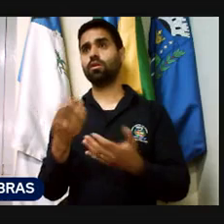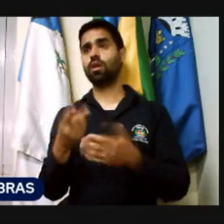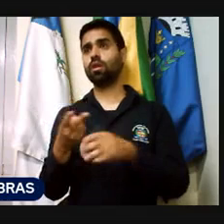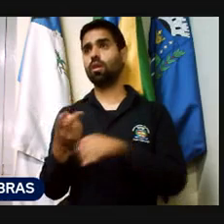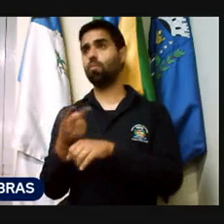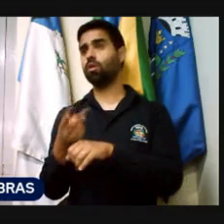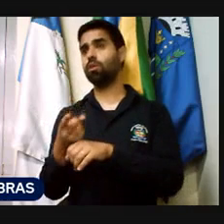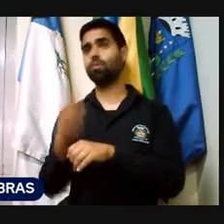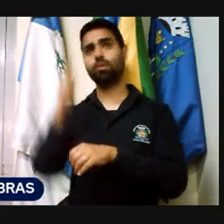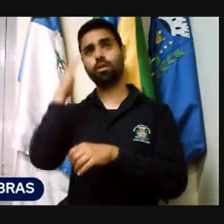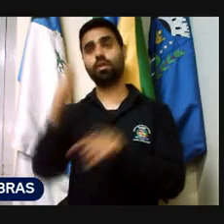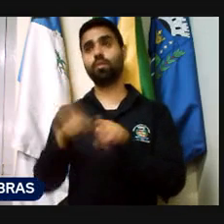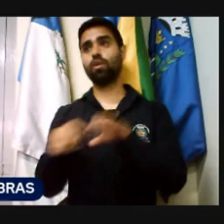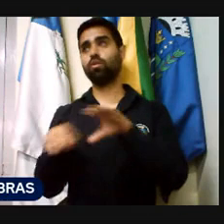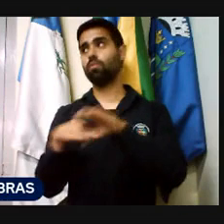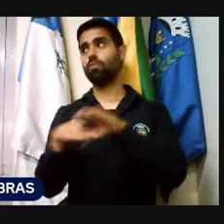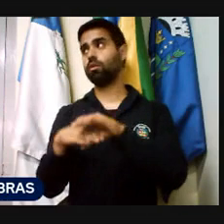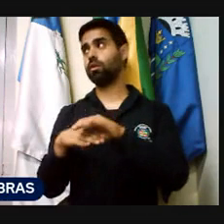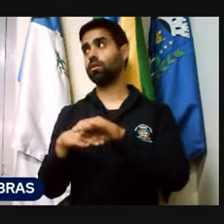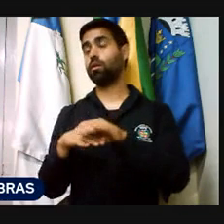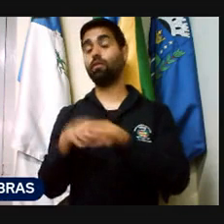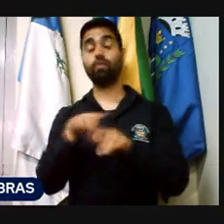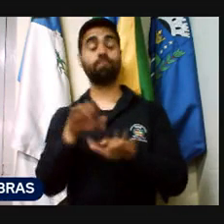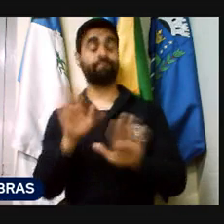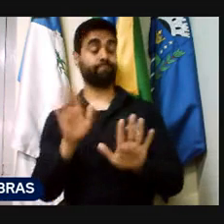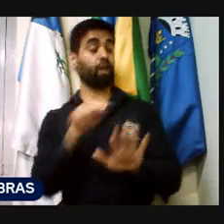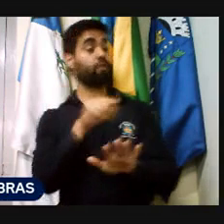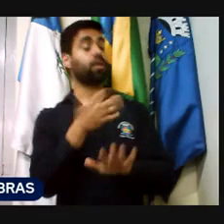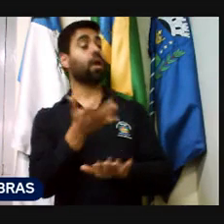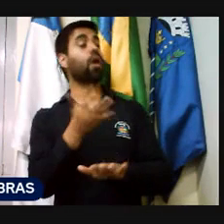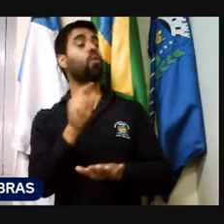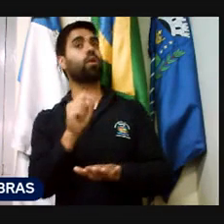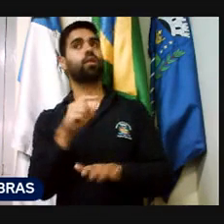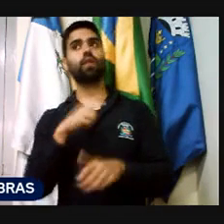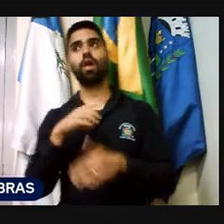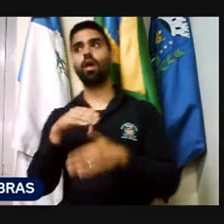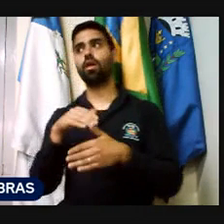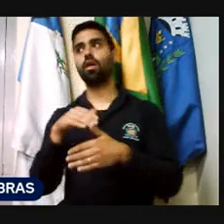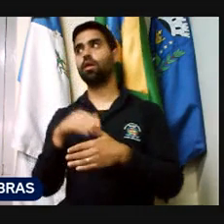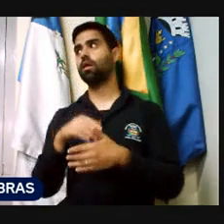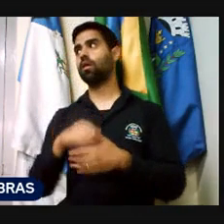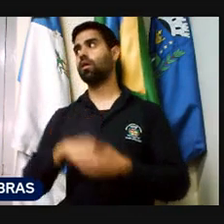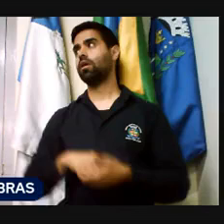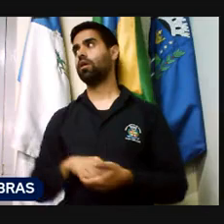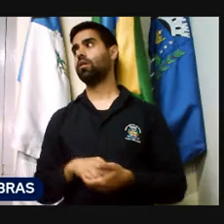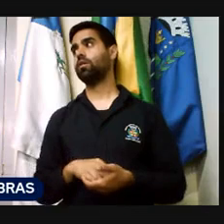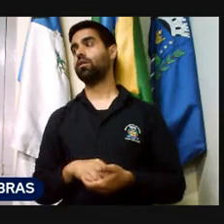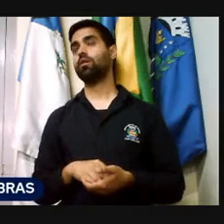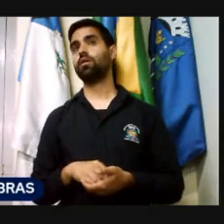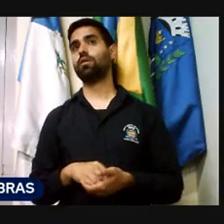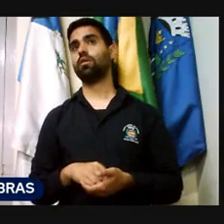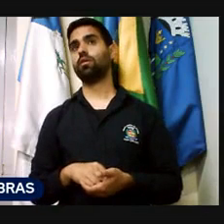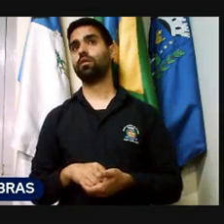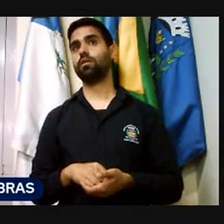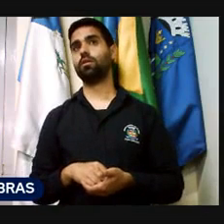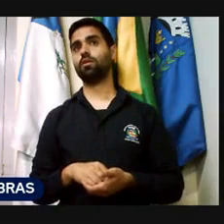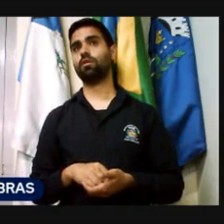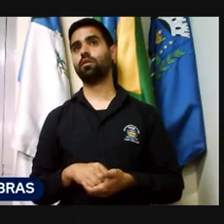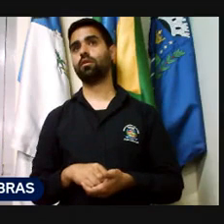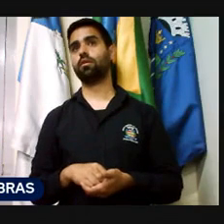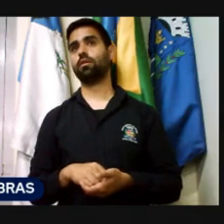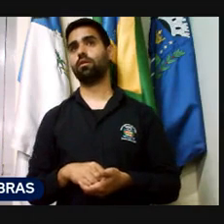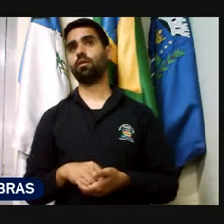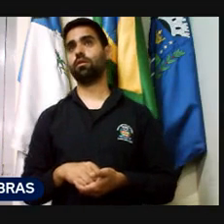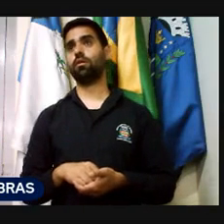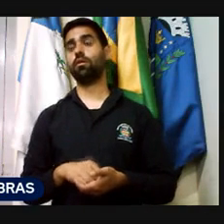por intervenção no processo legislativo. Você prefere levar o plenário ao desgaste ao invés se vai